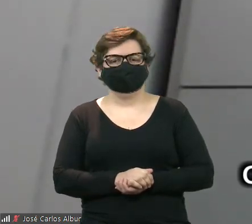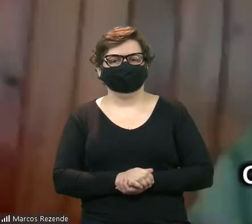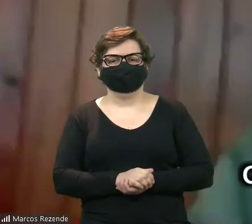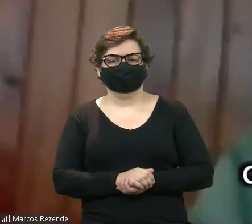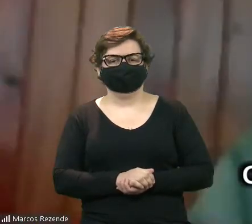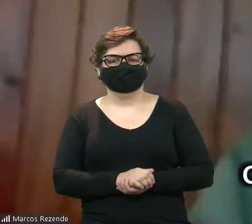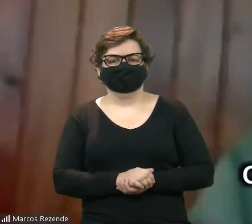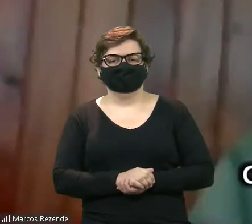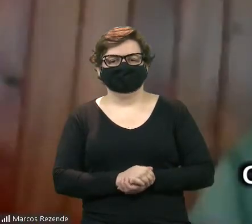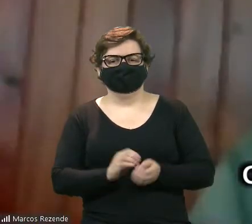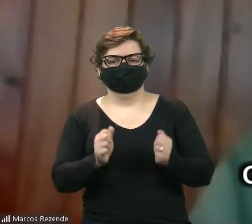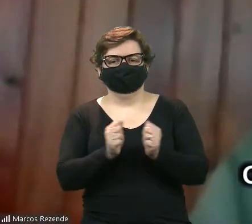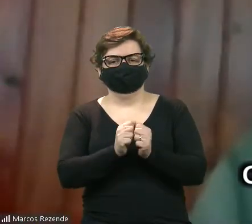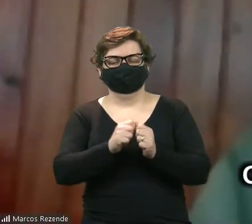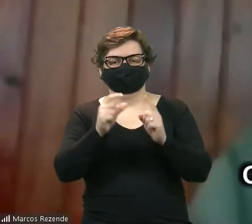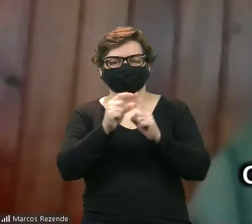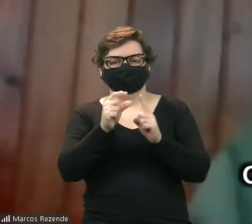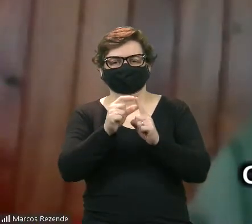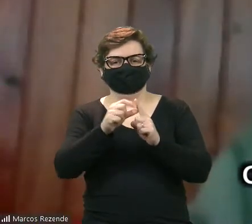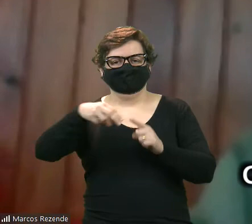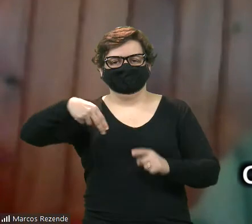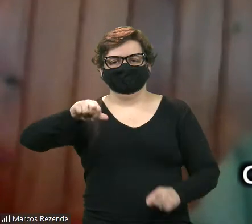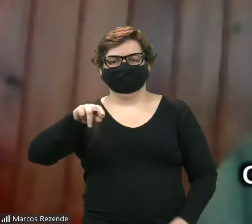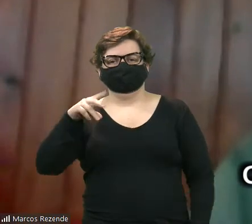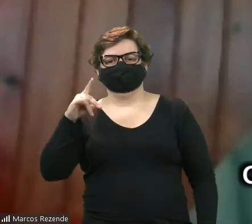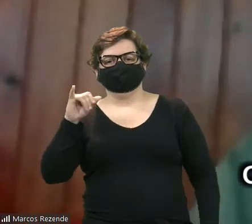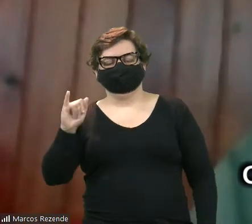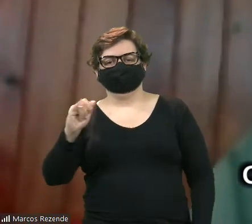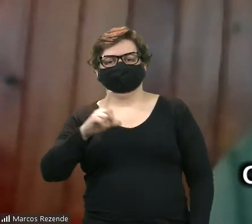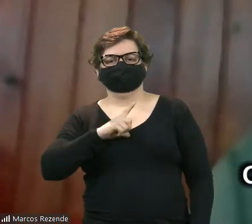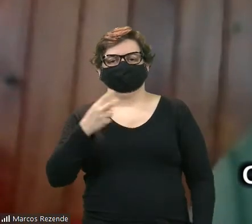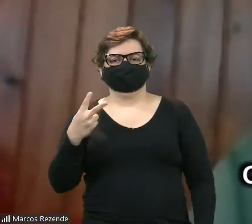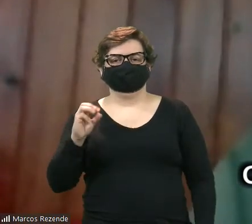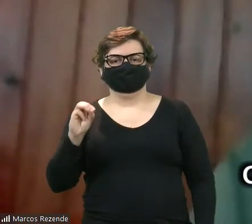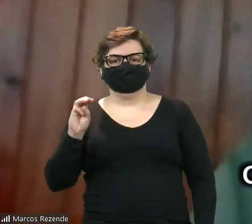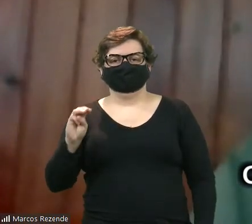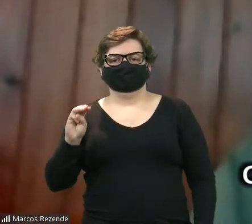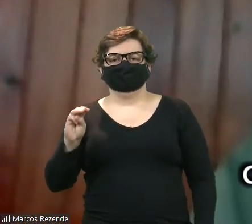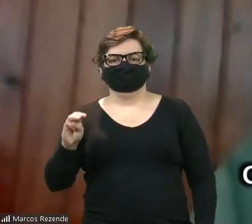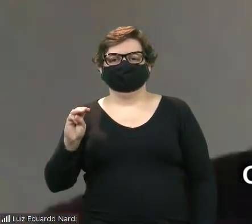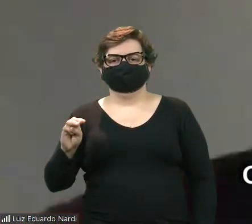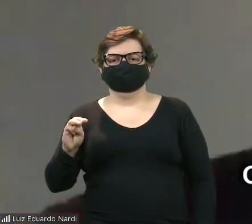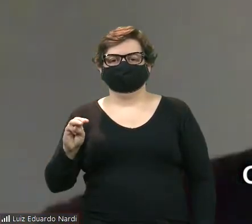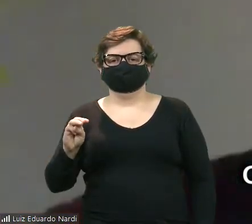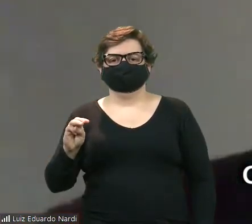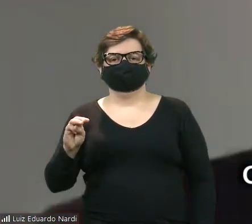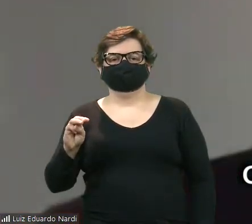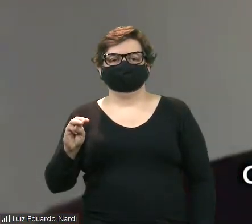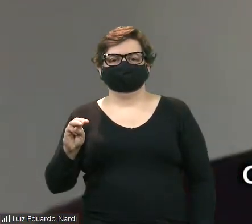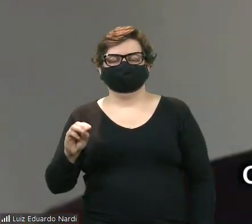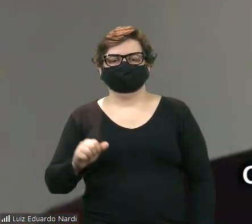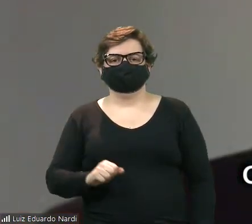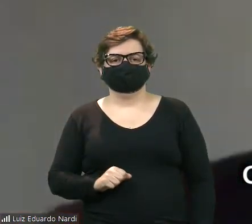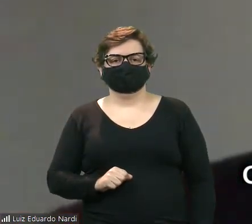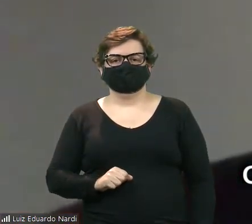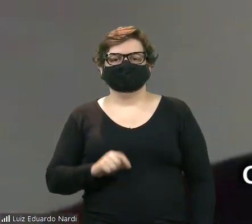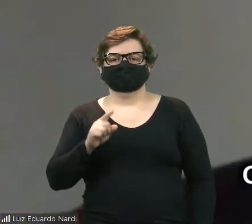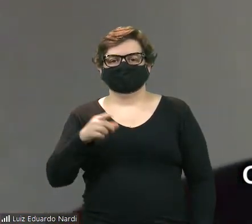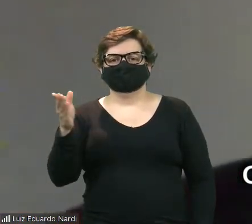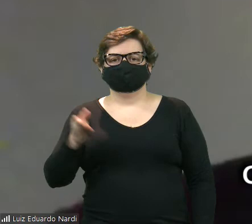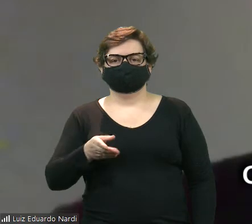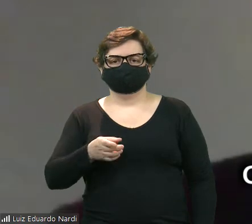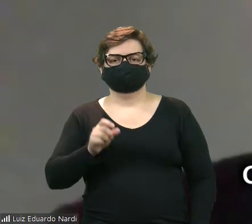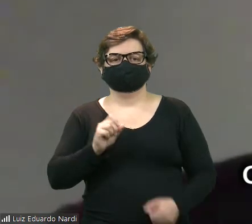Com a palavra o vereador Luiz Eduardo Nardi, que a dispõe por 20 minutos. Não, presidente, Vossa Excelência já fez a